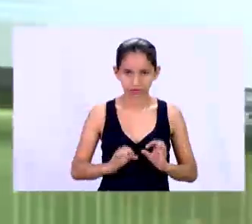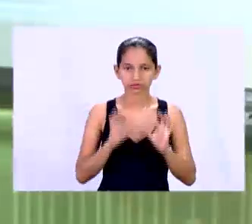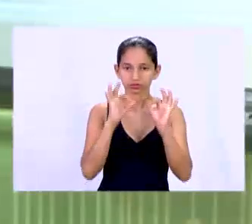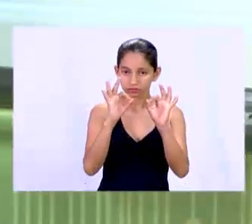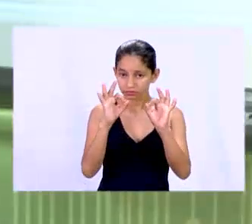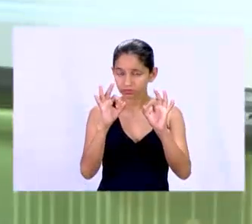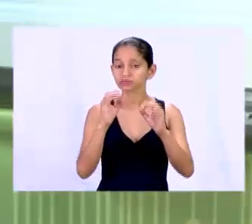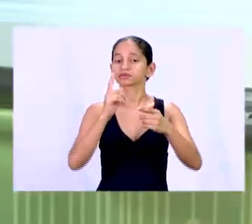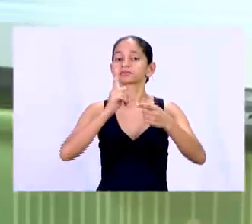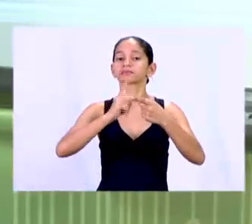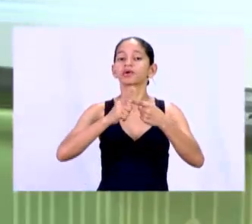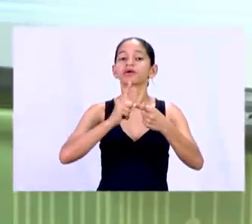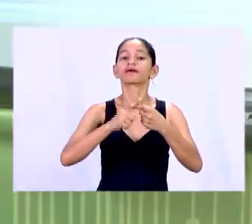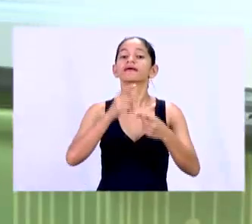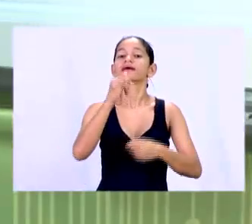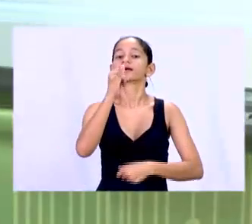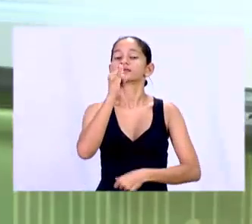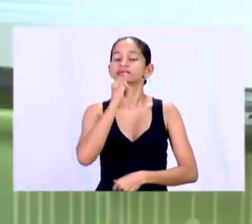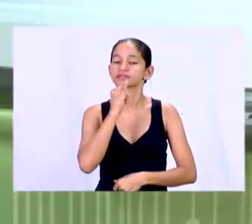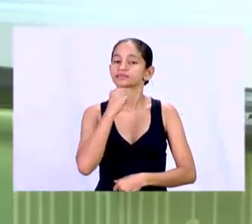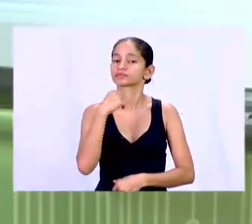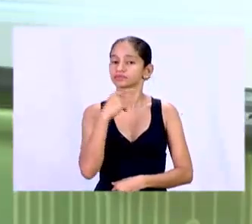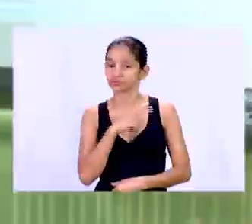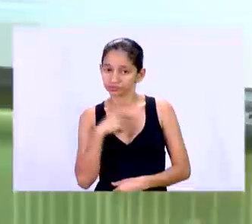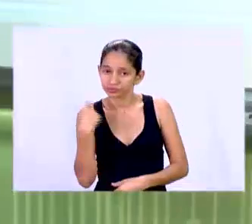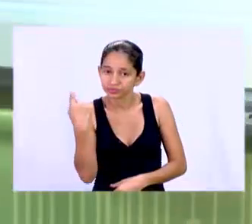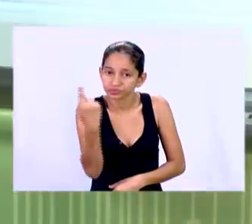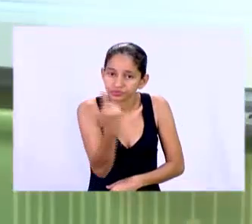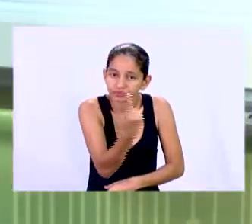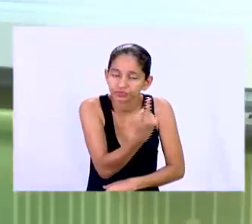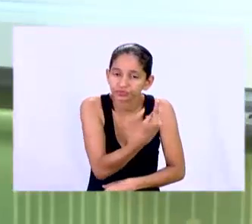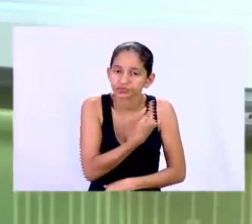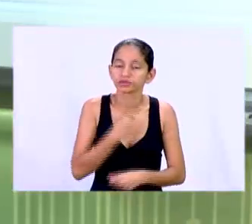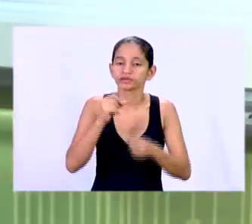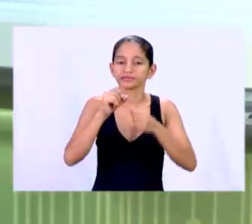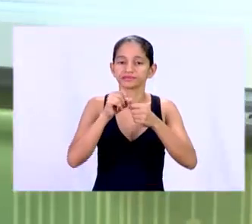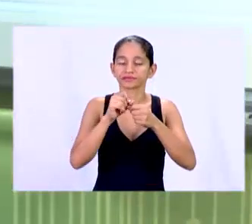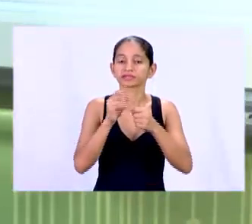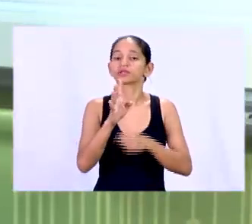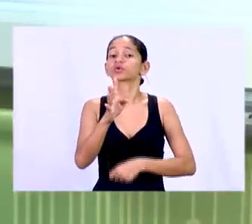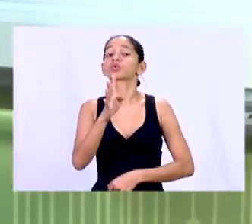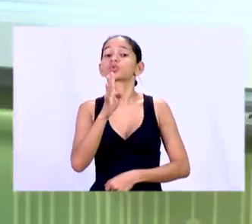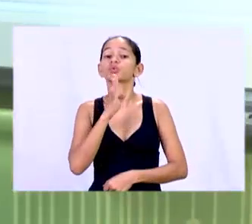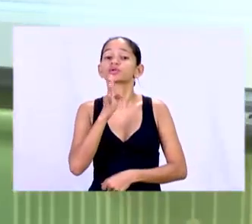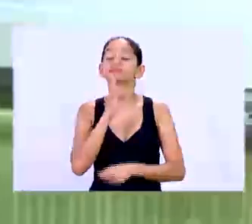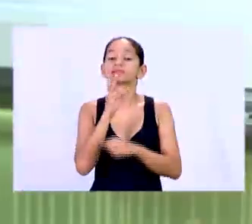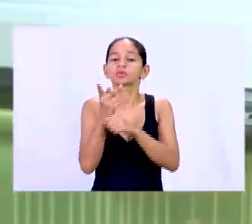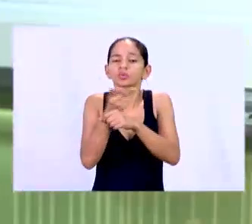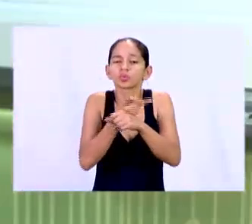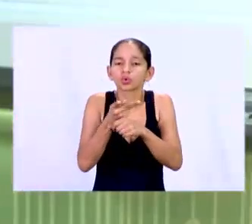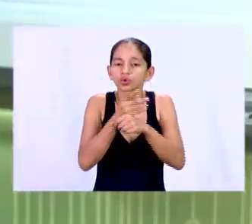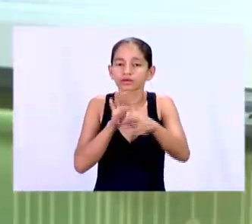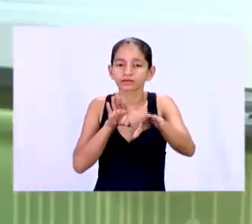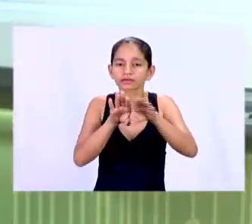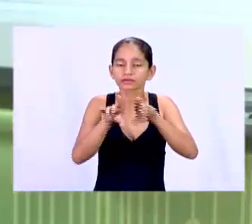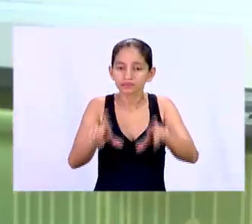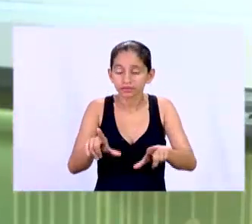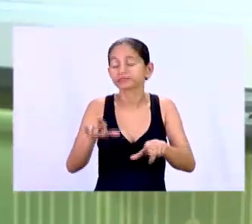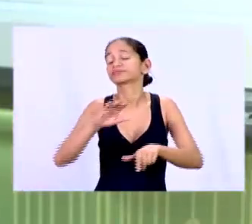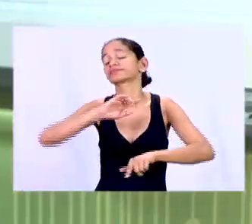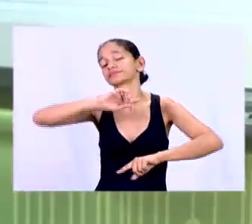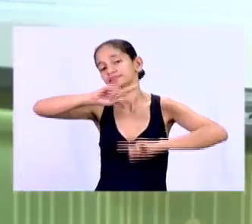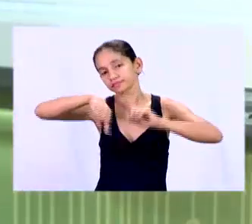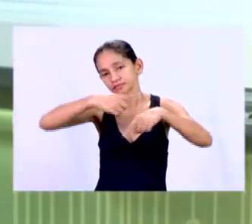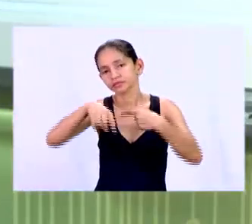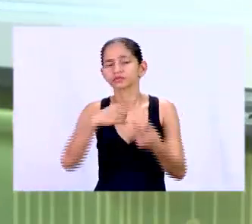quê? Porque nós estamos nos formando, nós estamos buscando conhecimento, né? Buscando todas